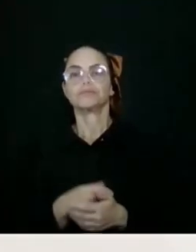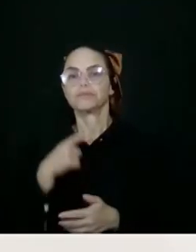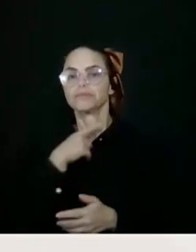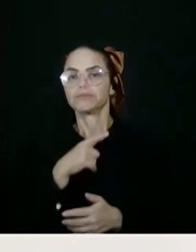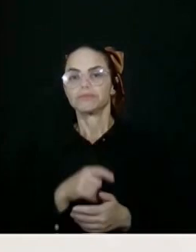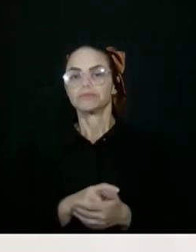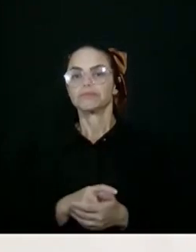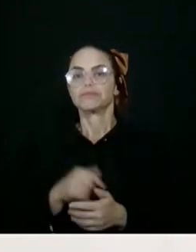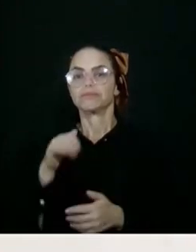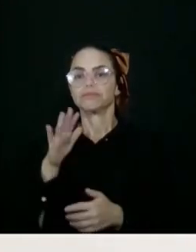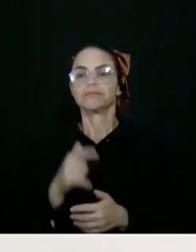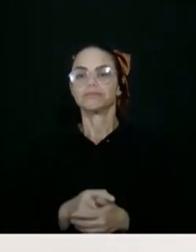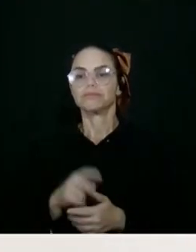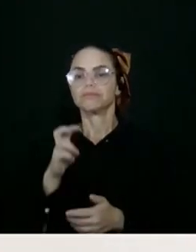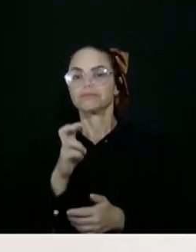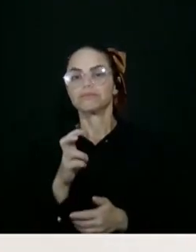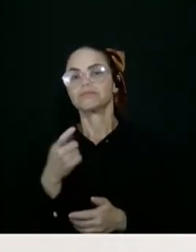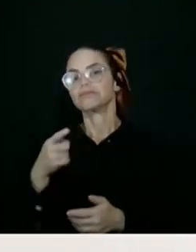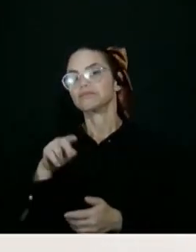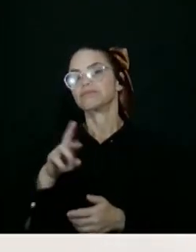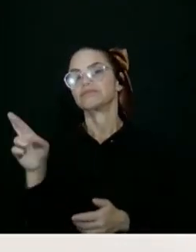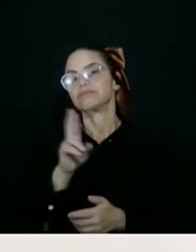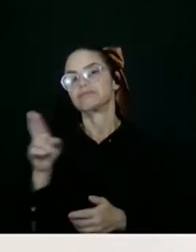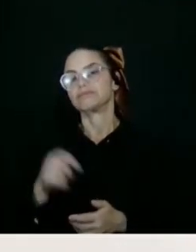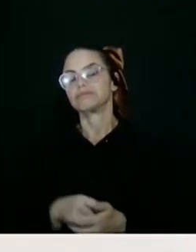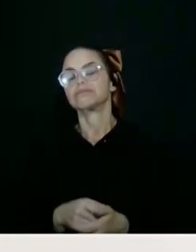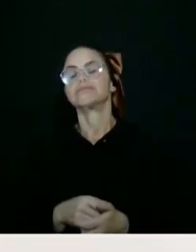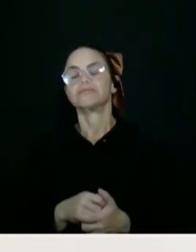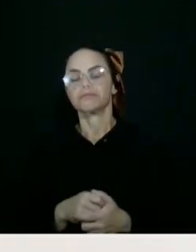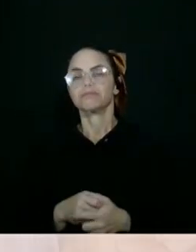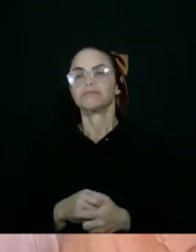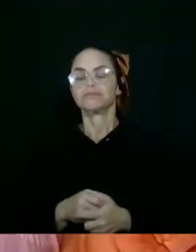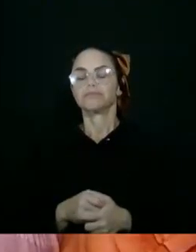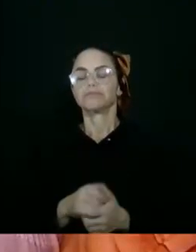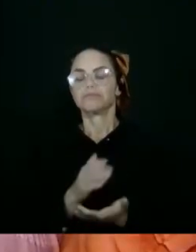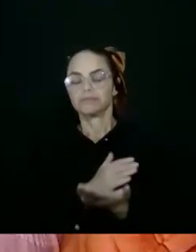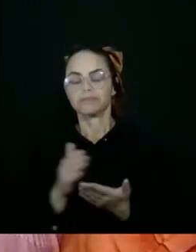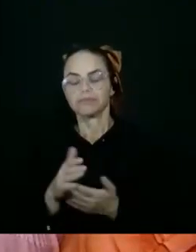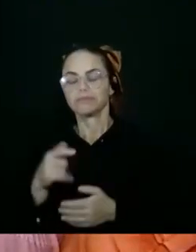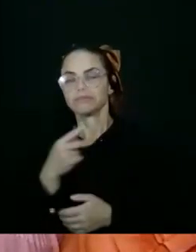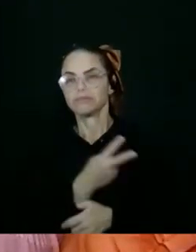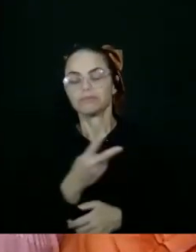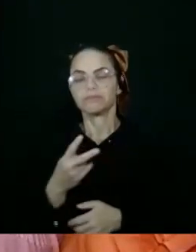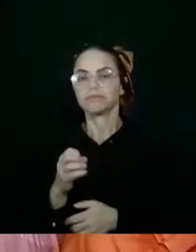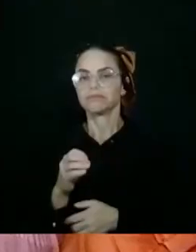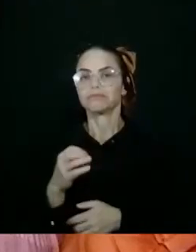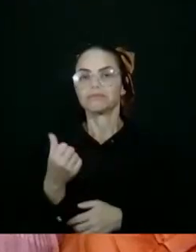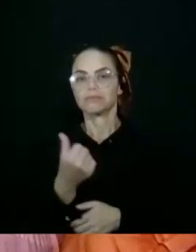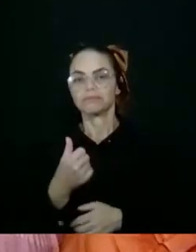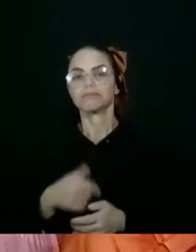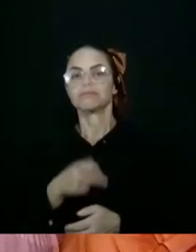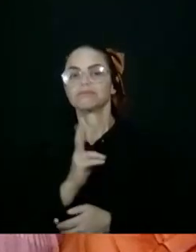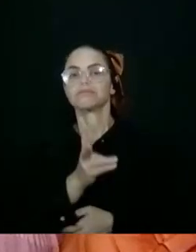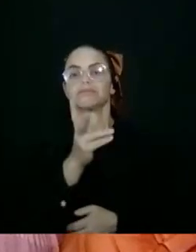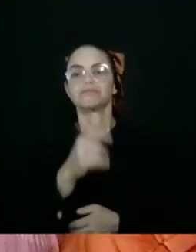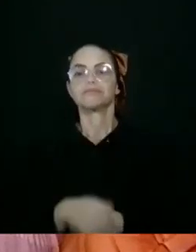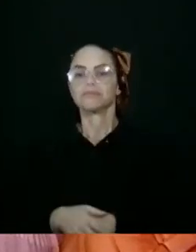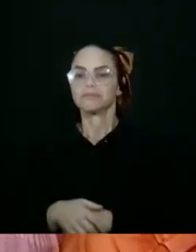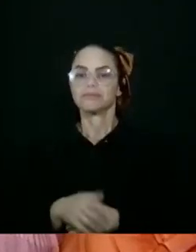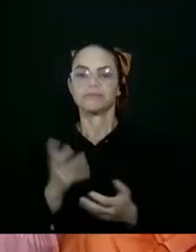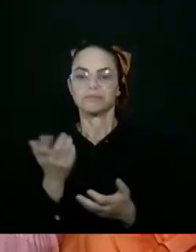de R$5.000 e a partir agora de 2026, continua então recebendo